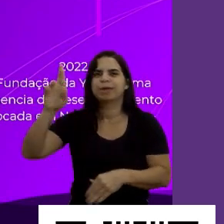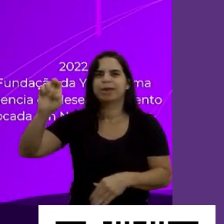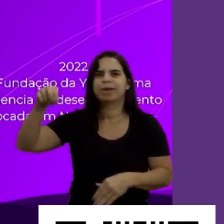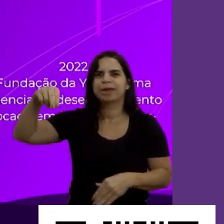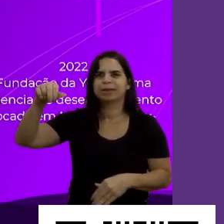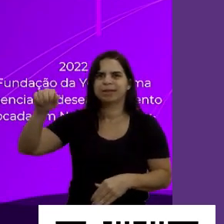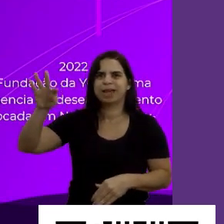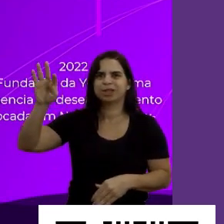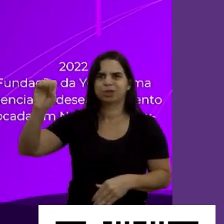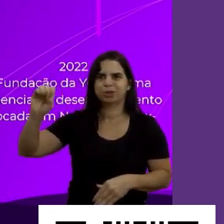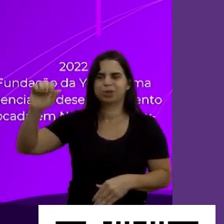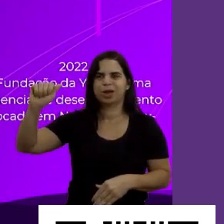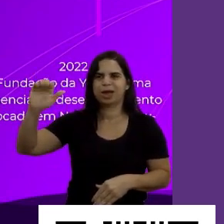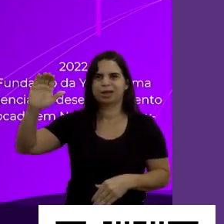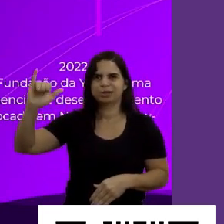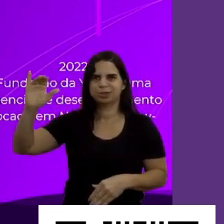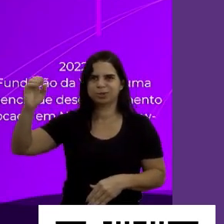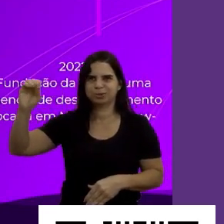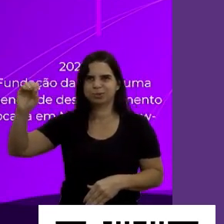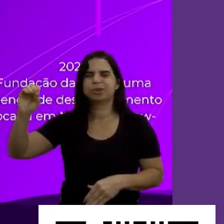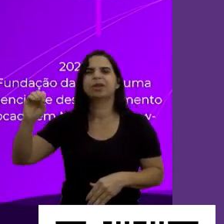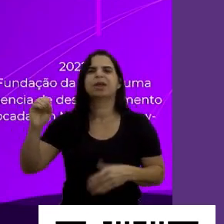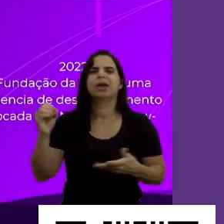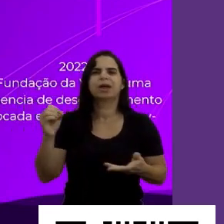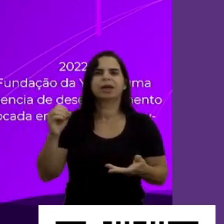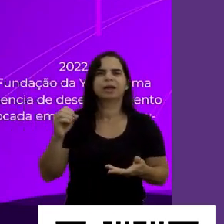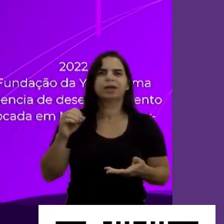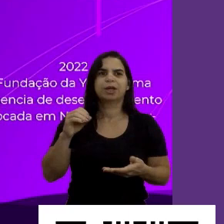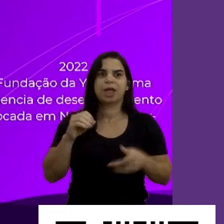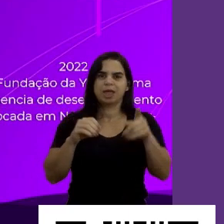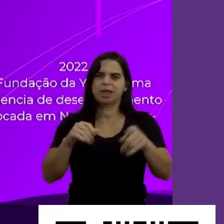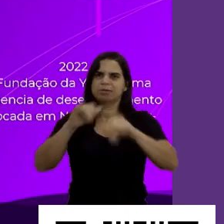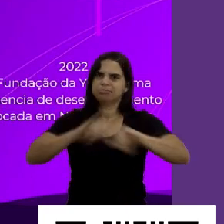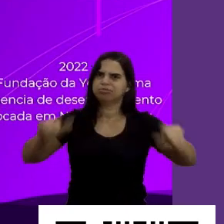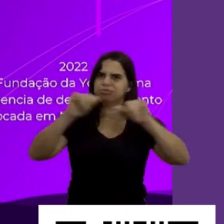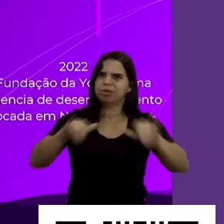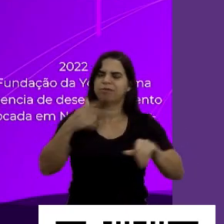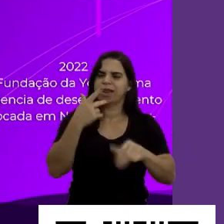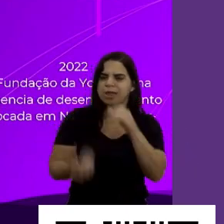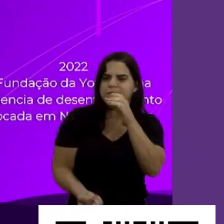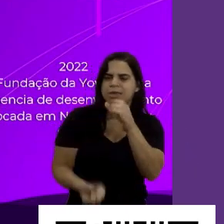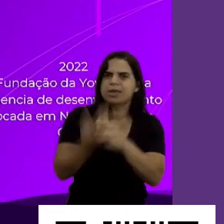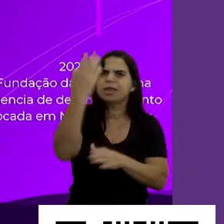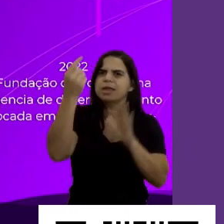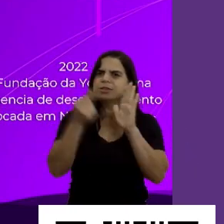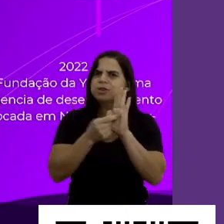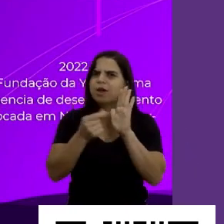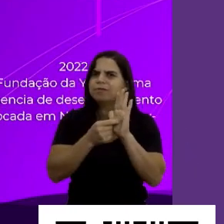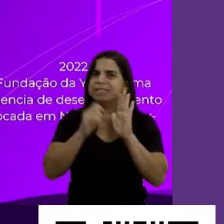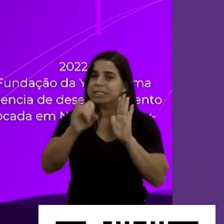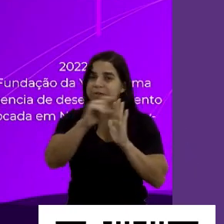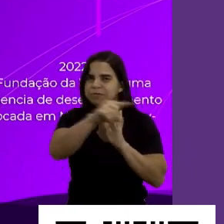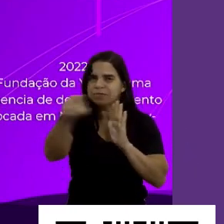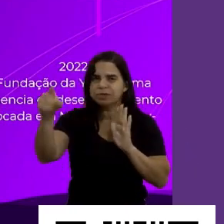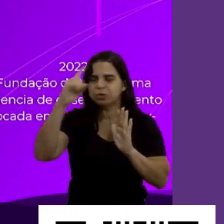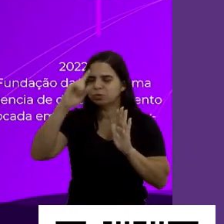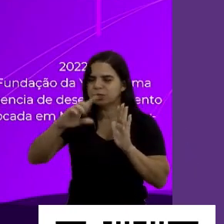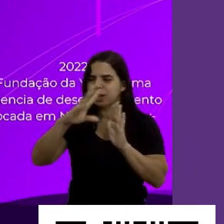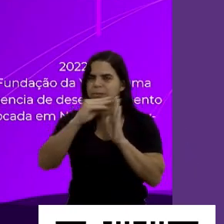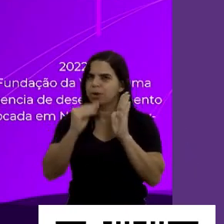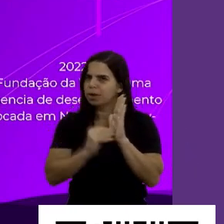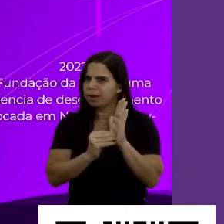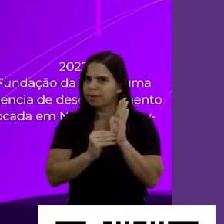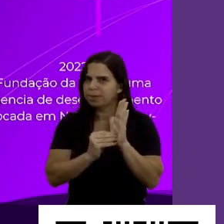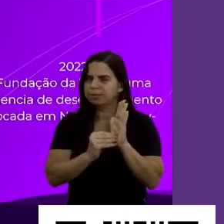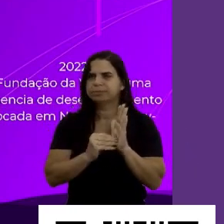ele fala a chamada dele era Chris software sem saber programar aí eu falei pô